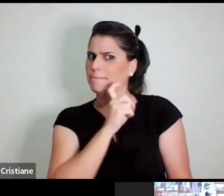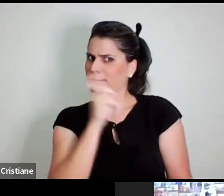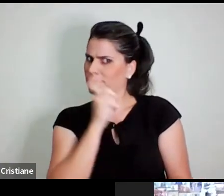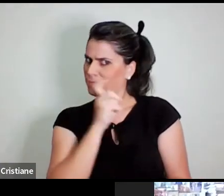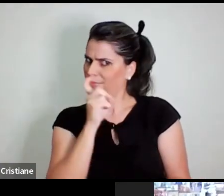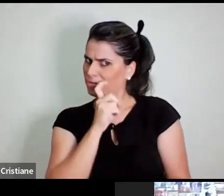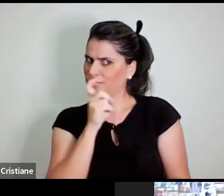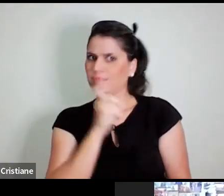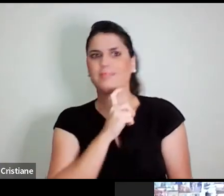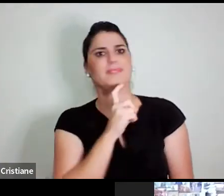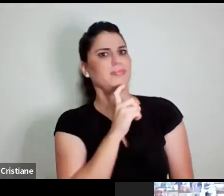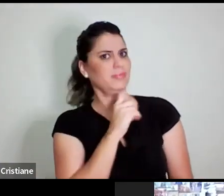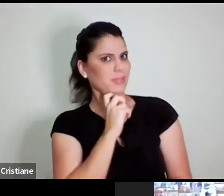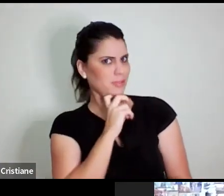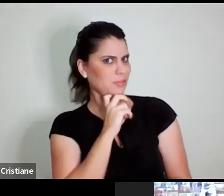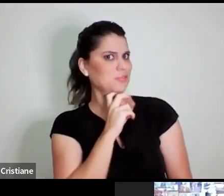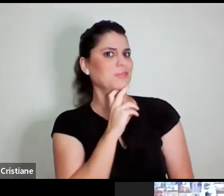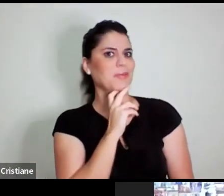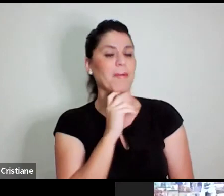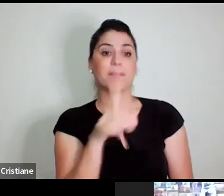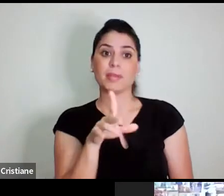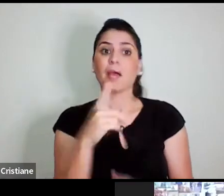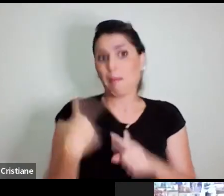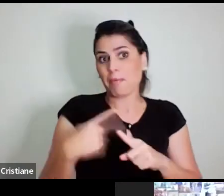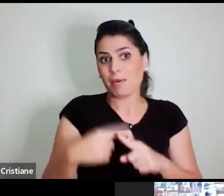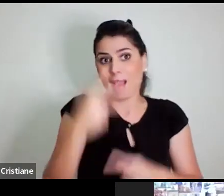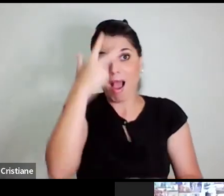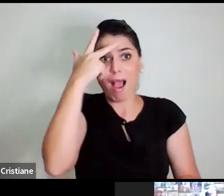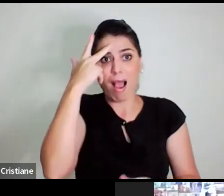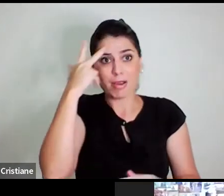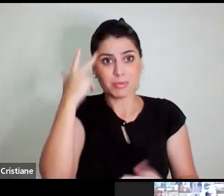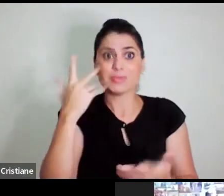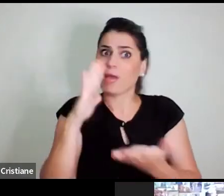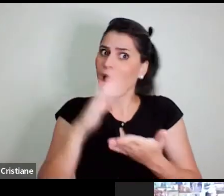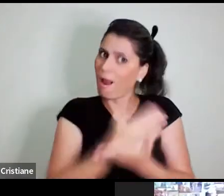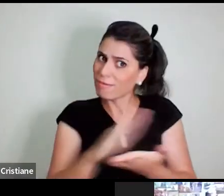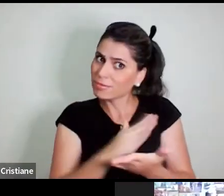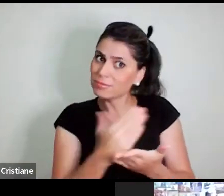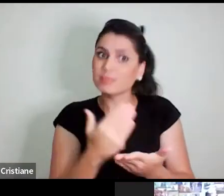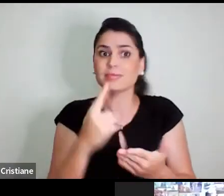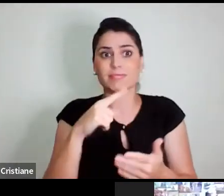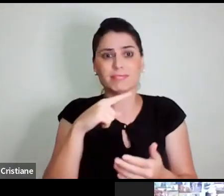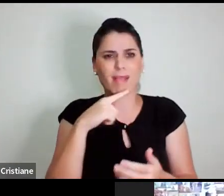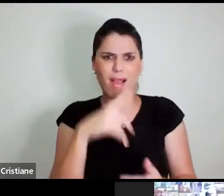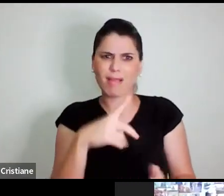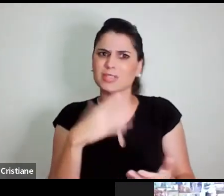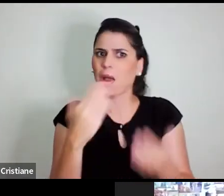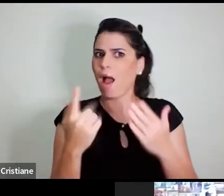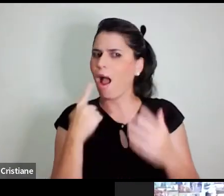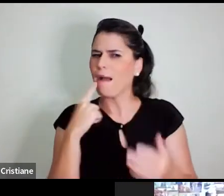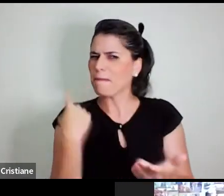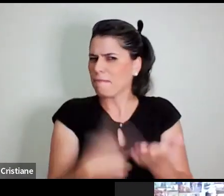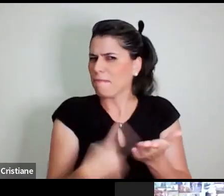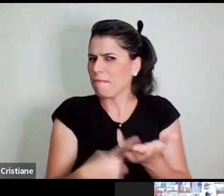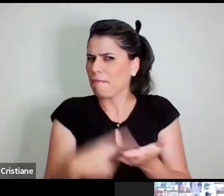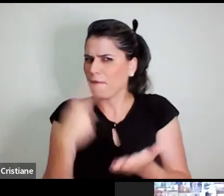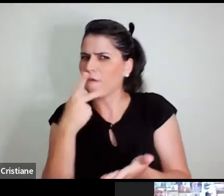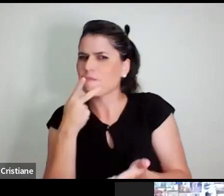20 anos, que a gente combina alguma coisa. Passou na sua mente, Nazaré? Será que isso é verdade? Passou.